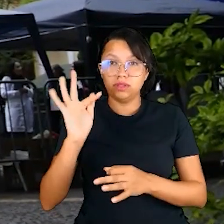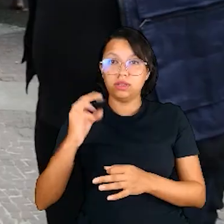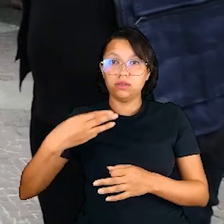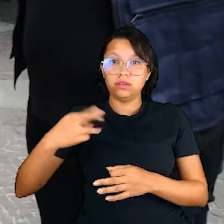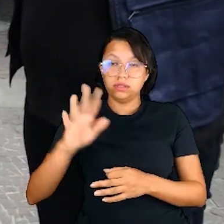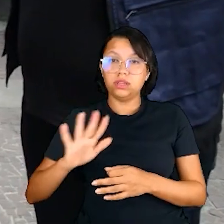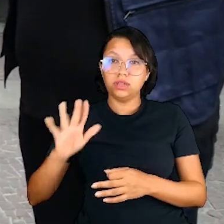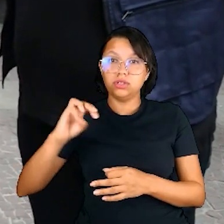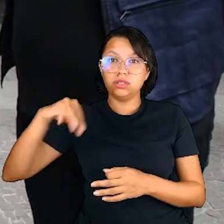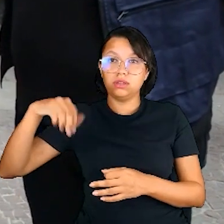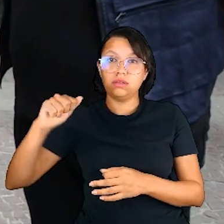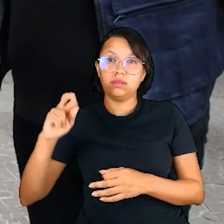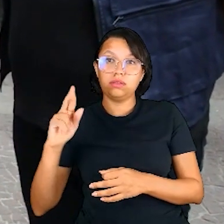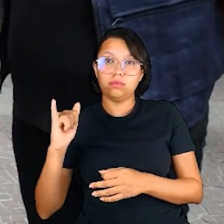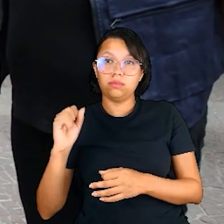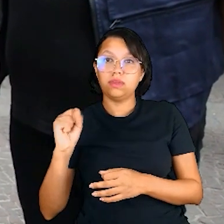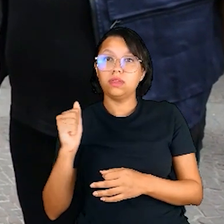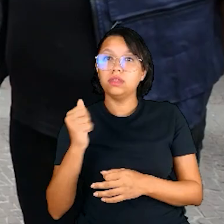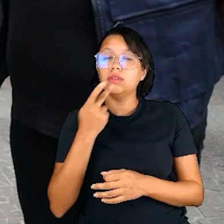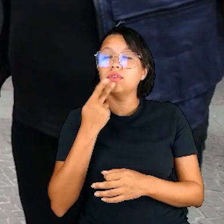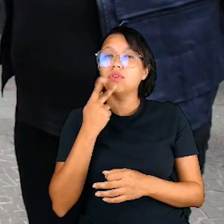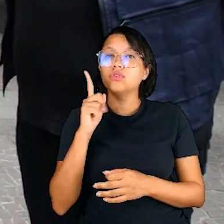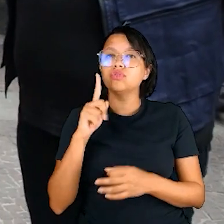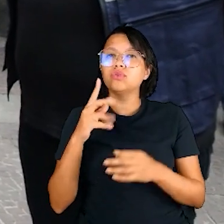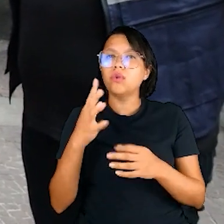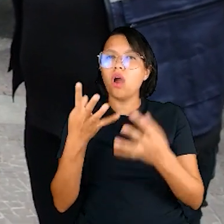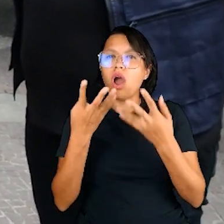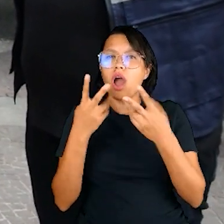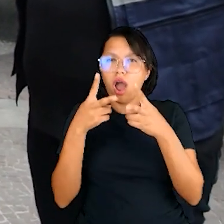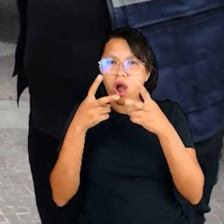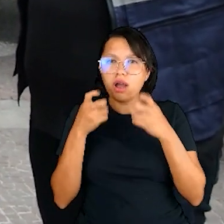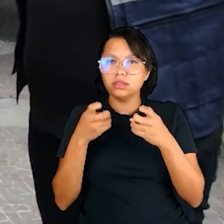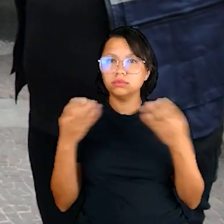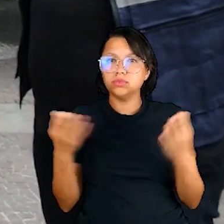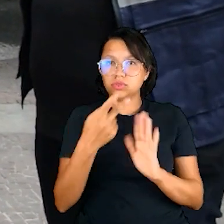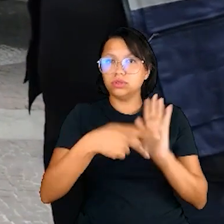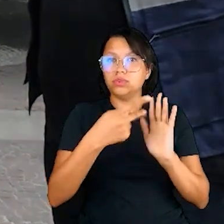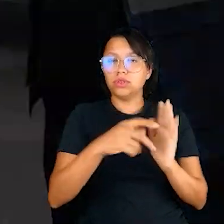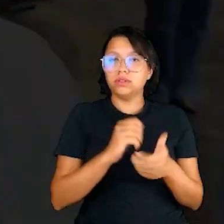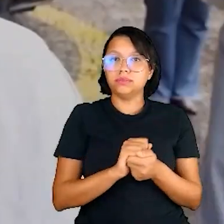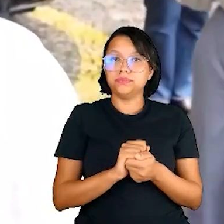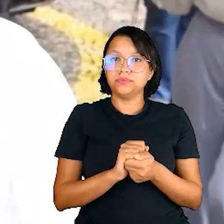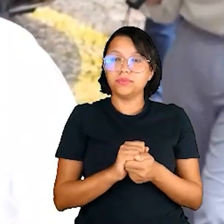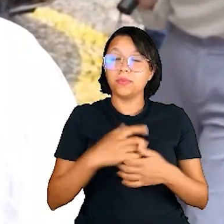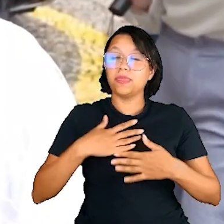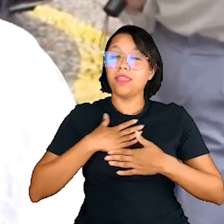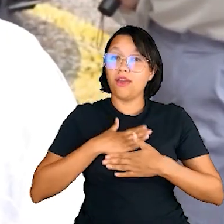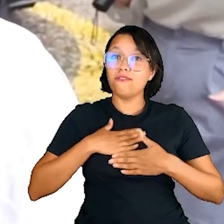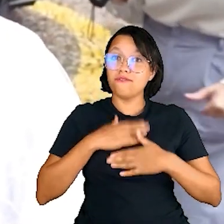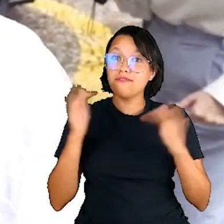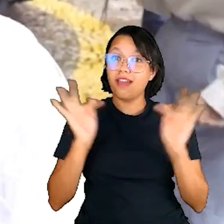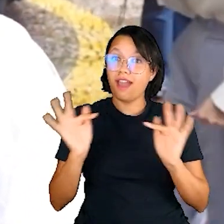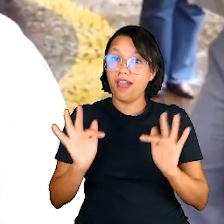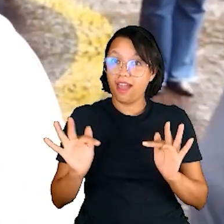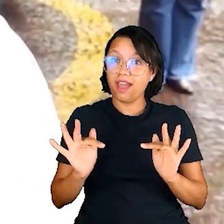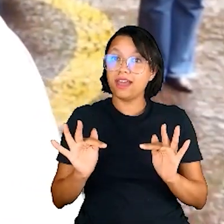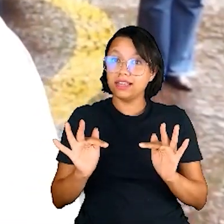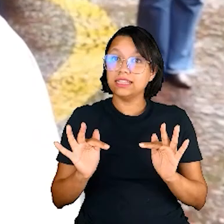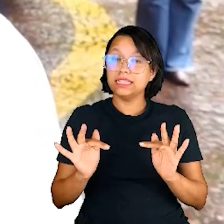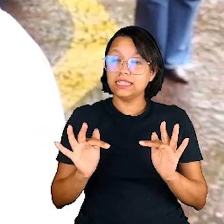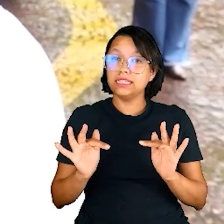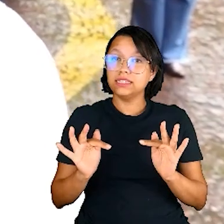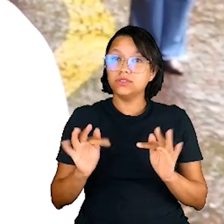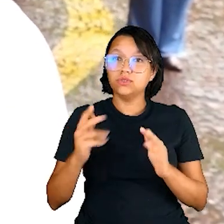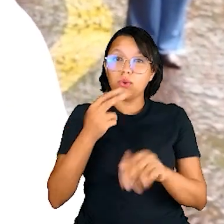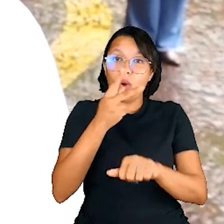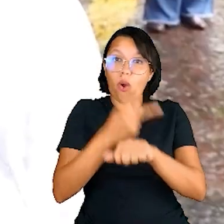Região, Marisa Cúcio, falou sobre o reconhecimento do projeto. E ficamos muito felizes com a indicação lá do